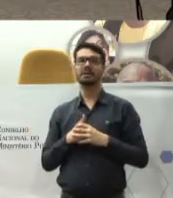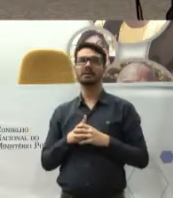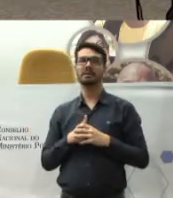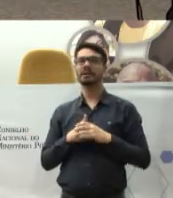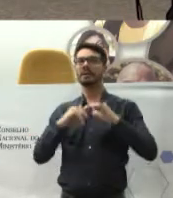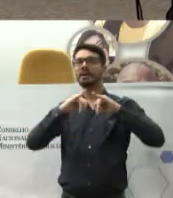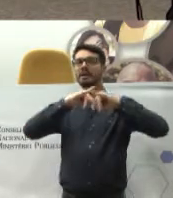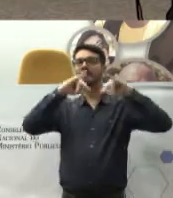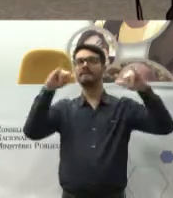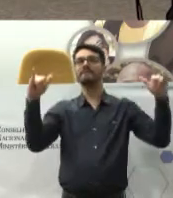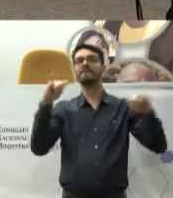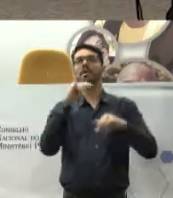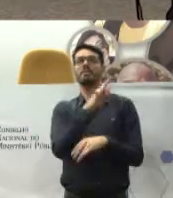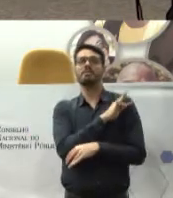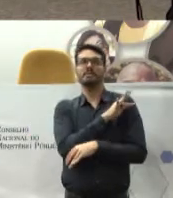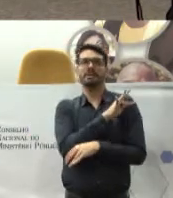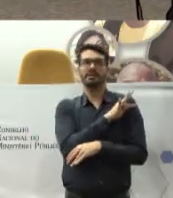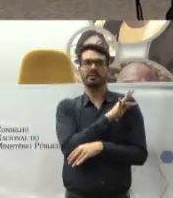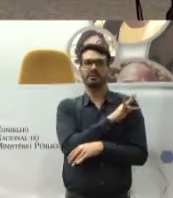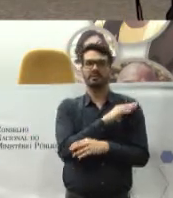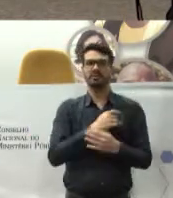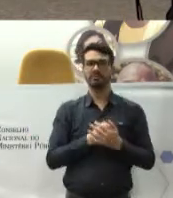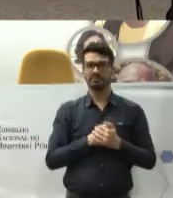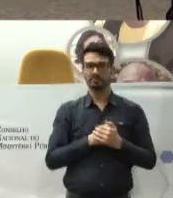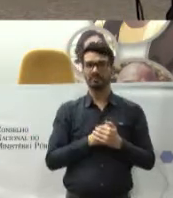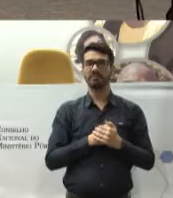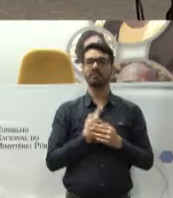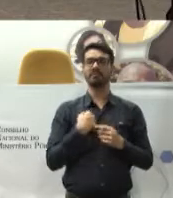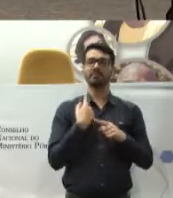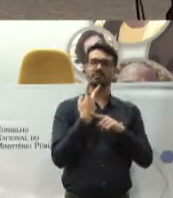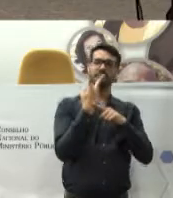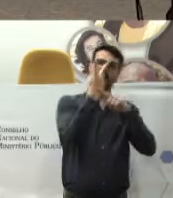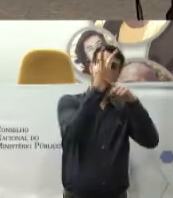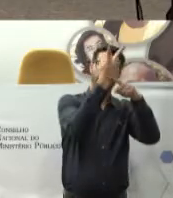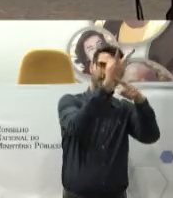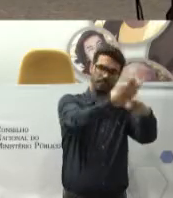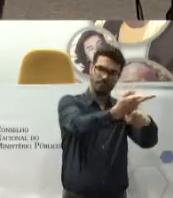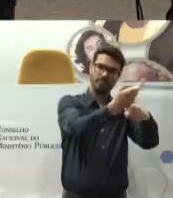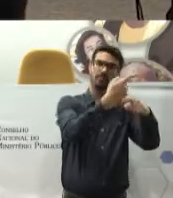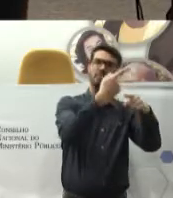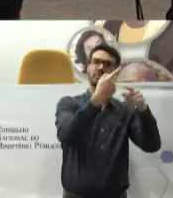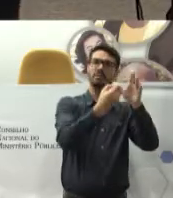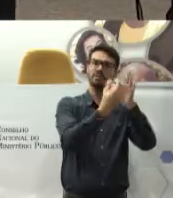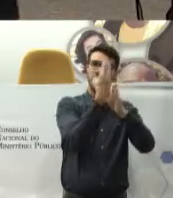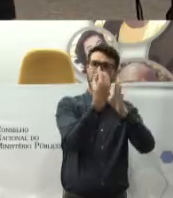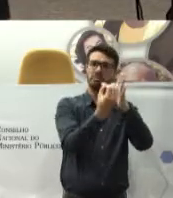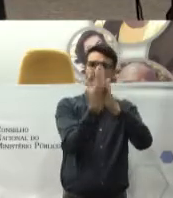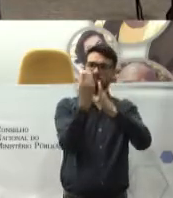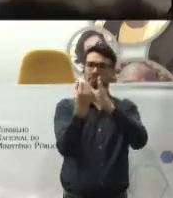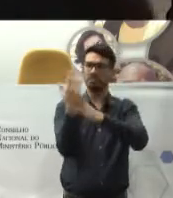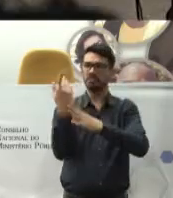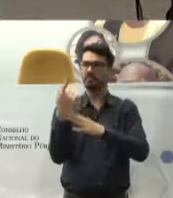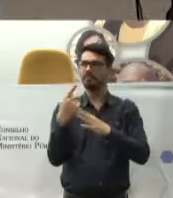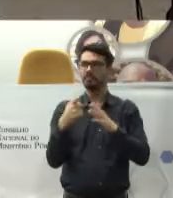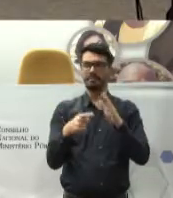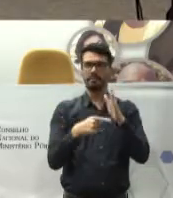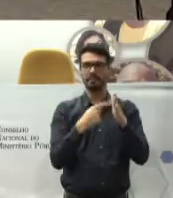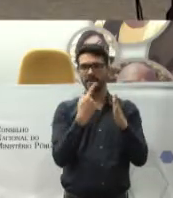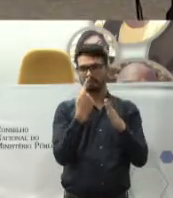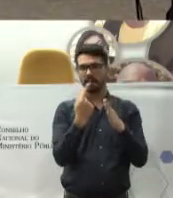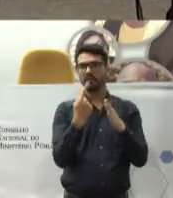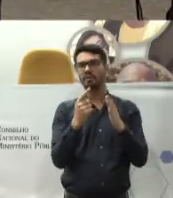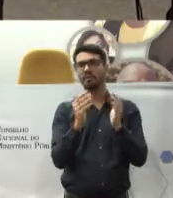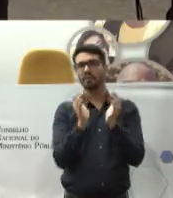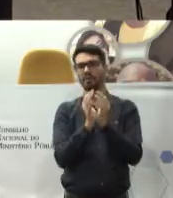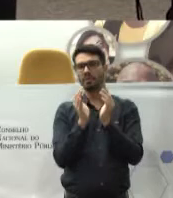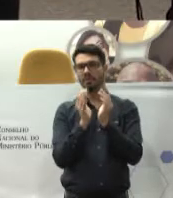esses informes técnicos, né? Então, a gente procurou criar uma série de iniciativas. Primeiro foi o Comitê Executivo de